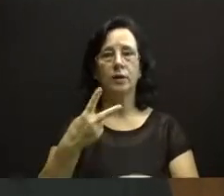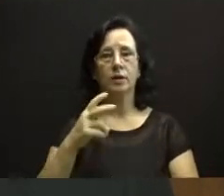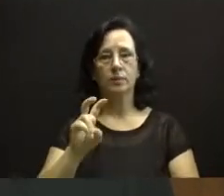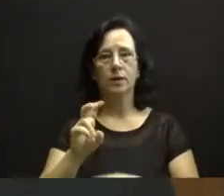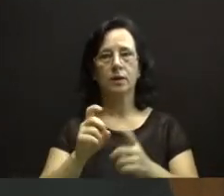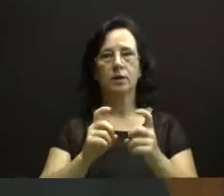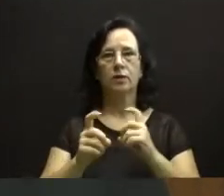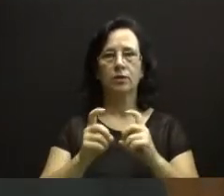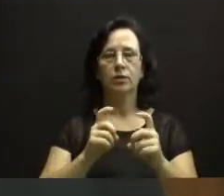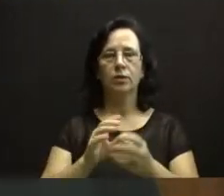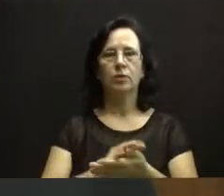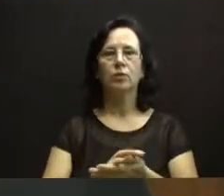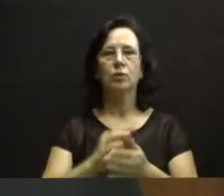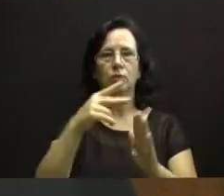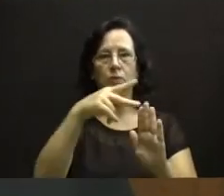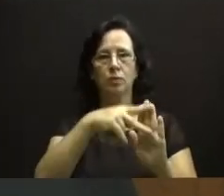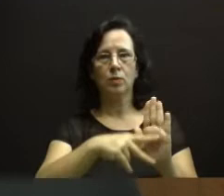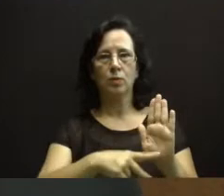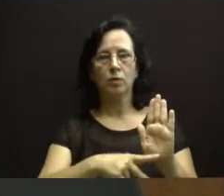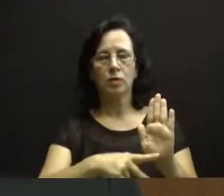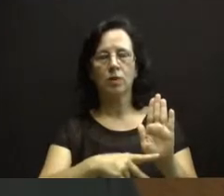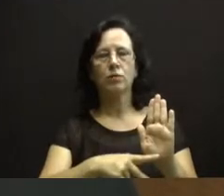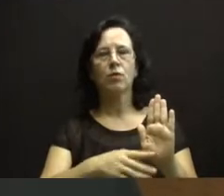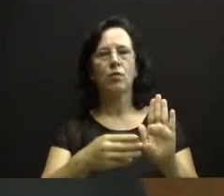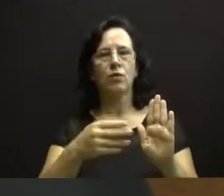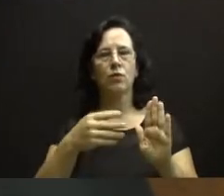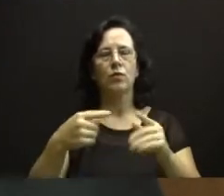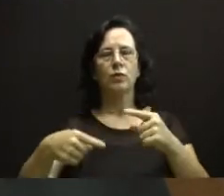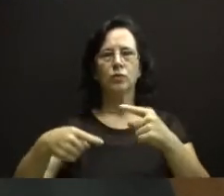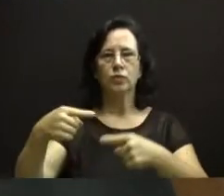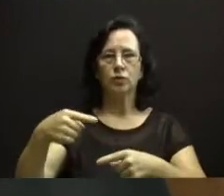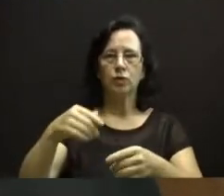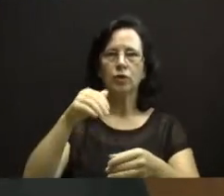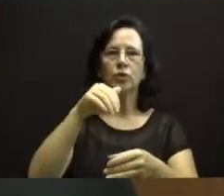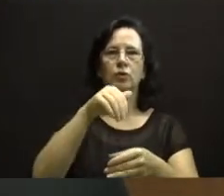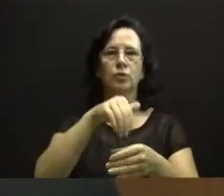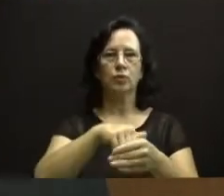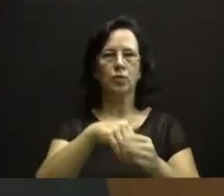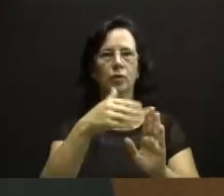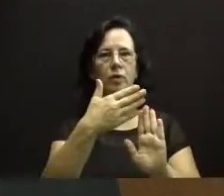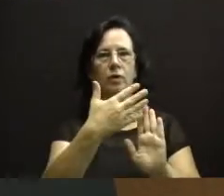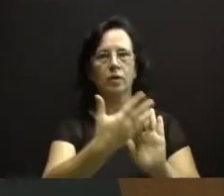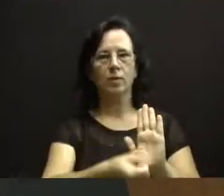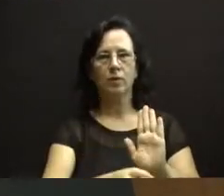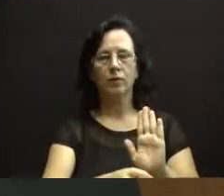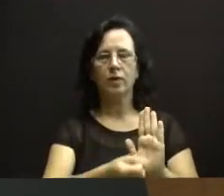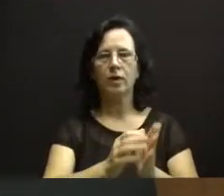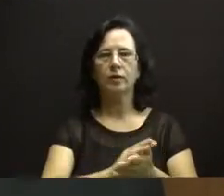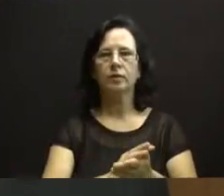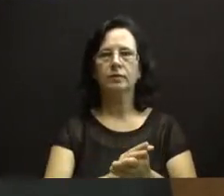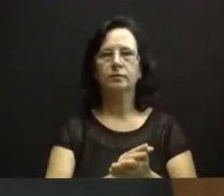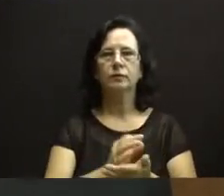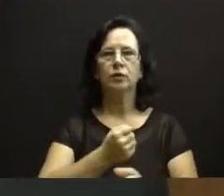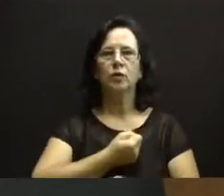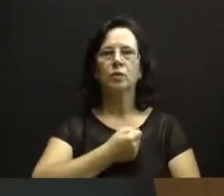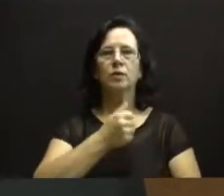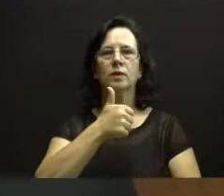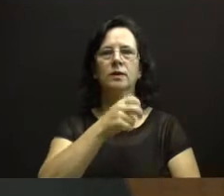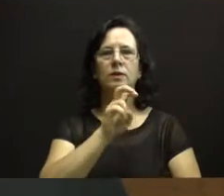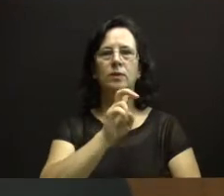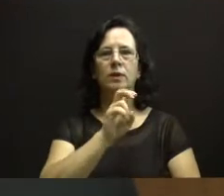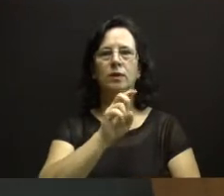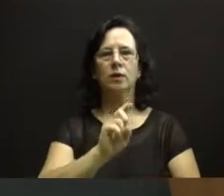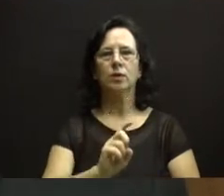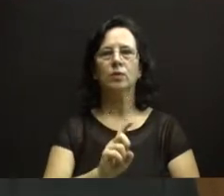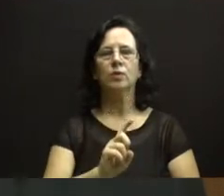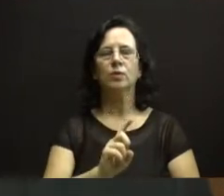extraordinária o único projeto de lei foi aprovado nessas duas sessões o projeto de número 151